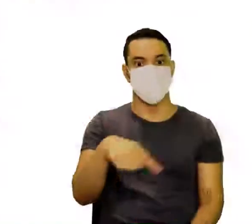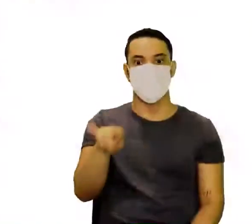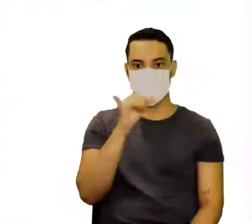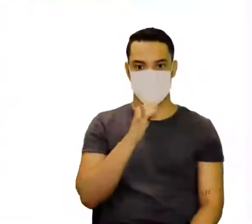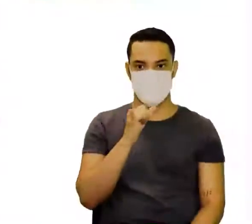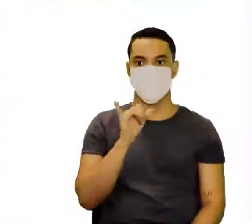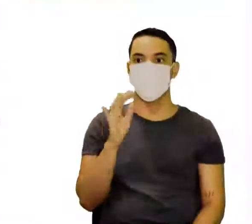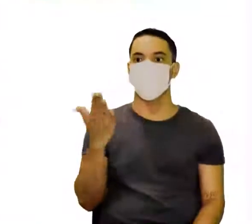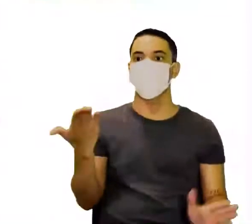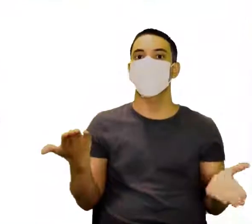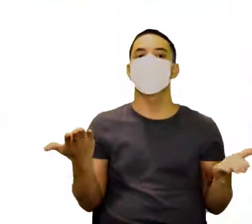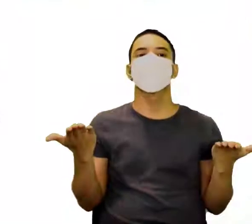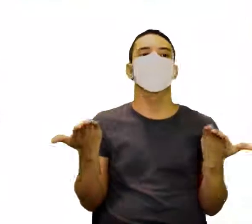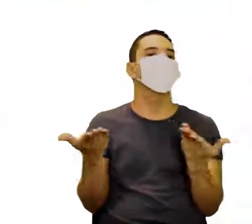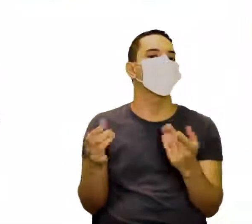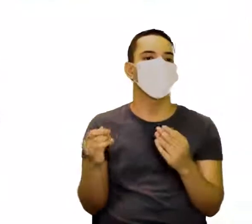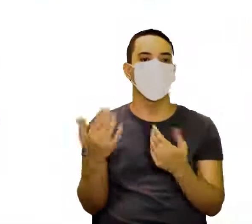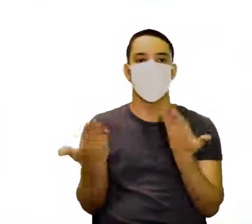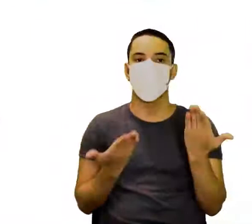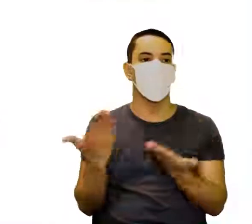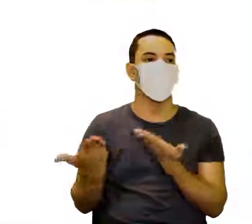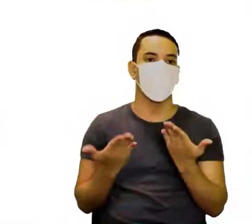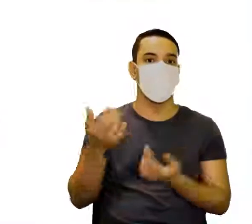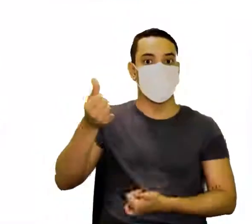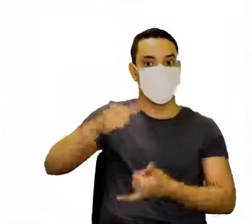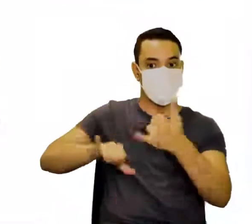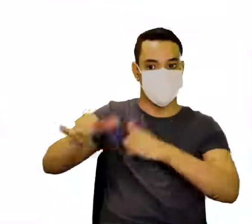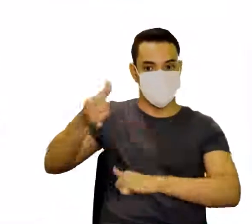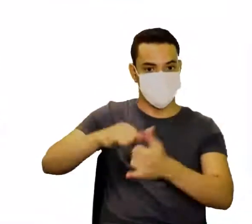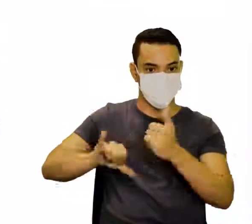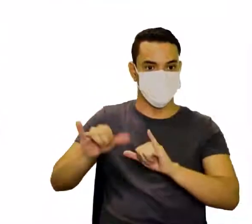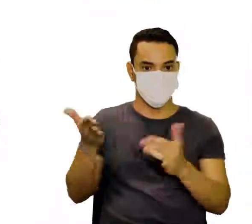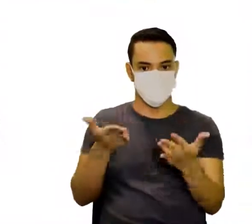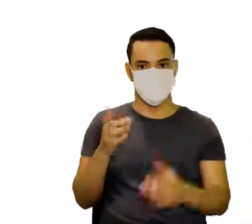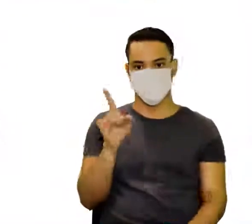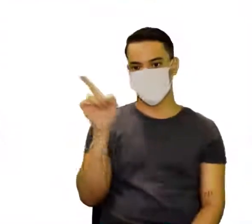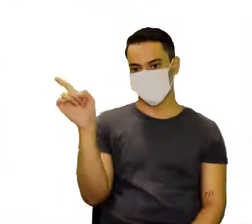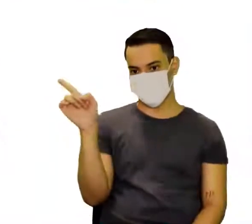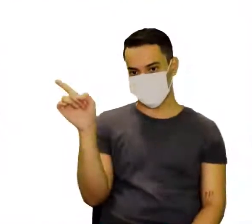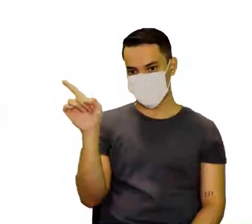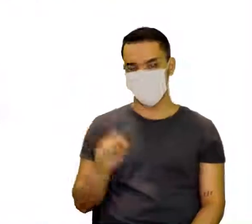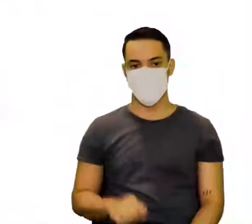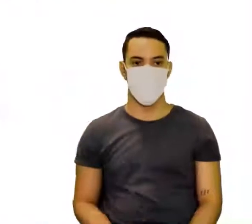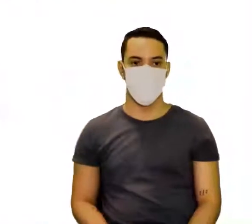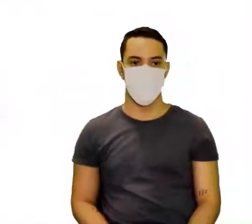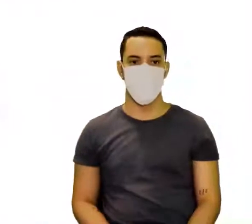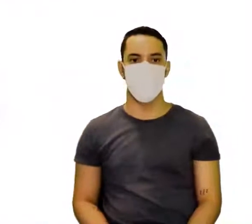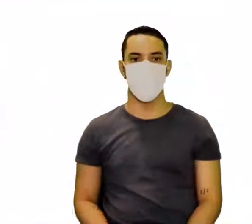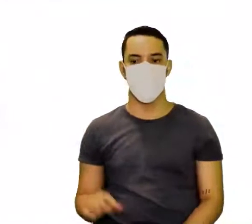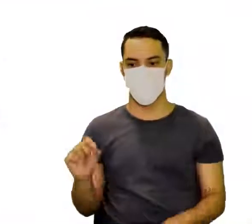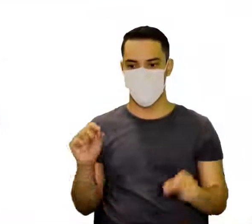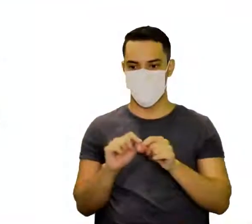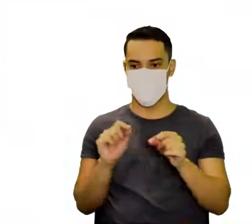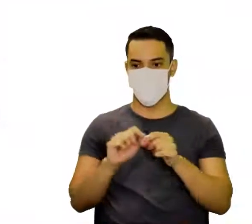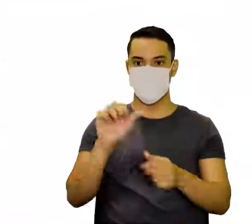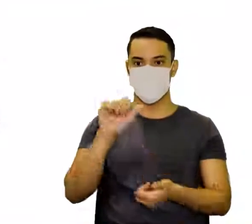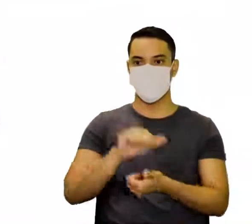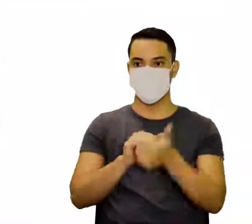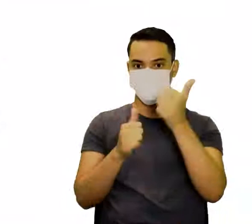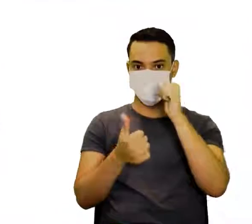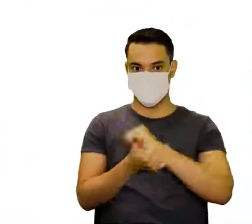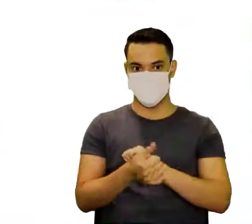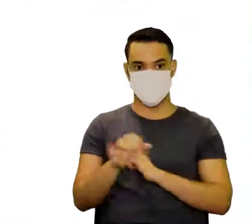de gerador químico. Então, tá ali, ó. Ele converte essa energia química